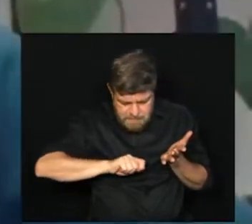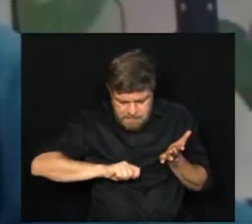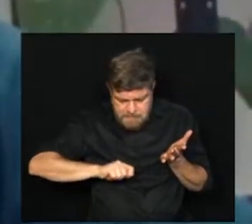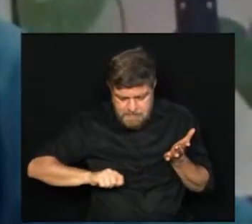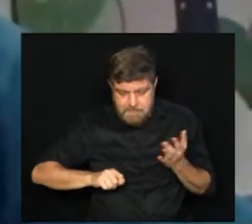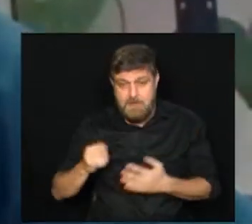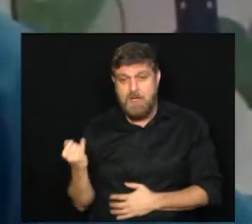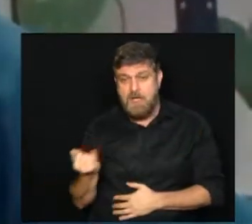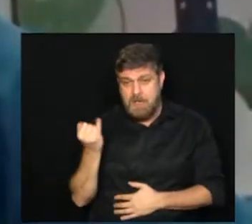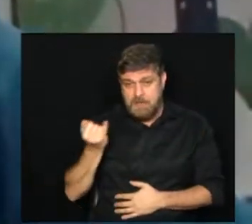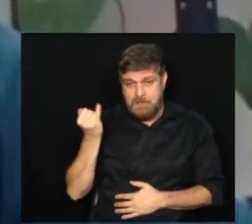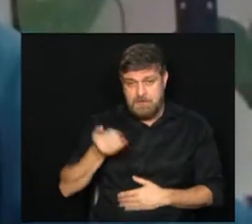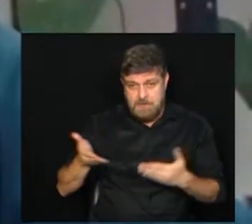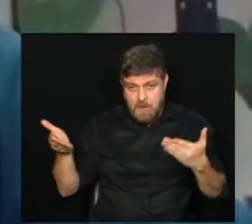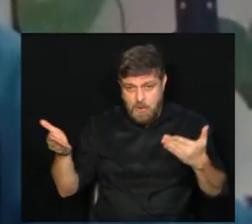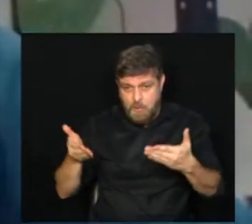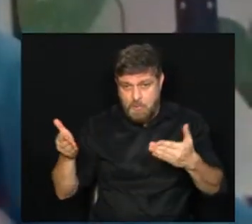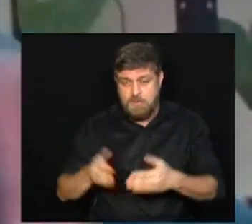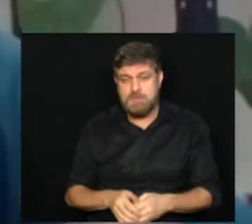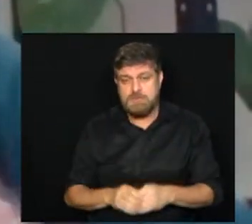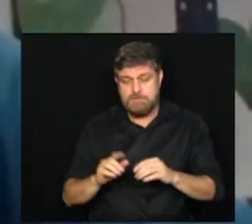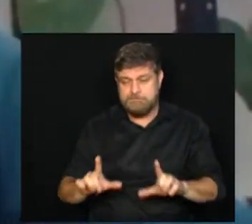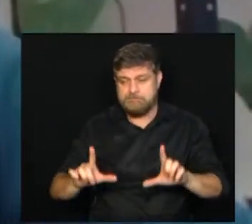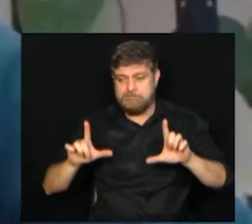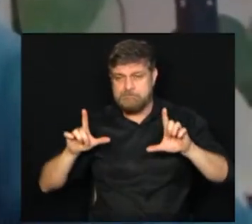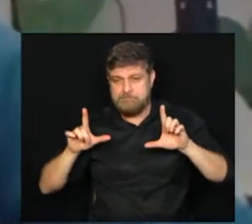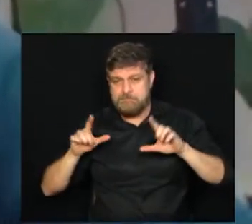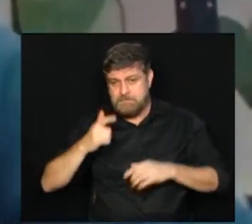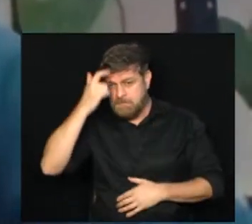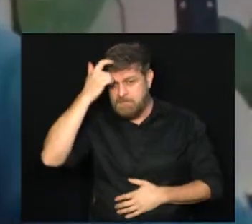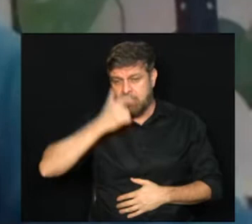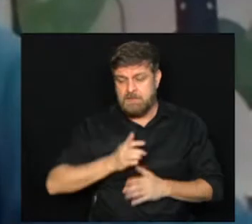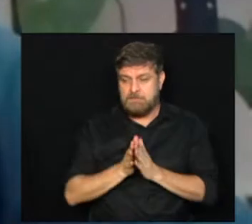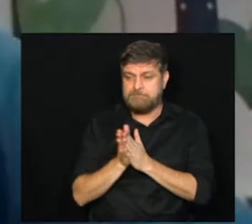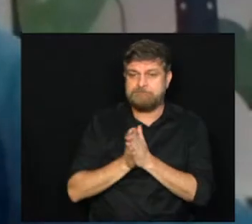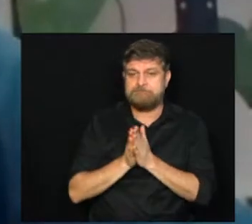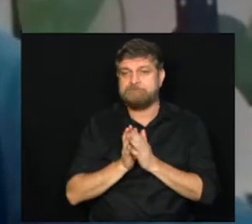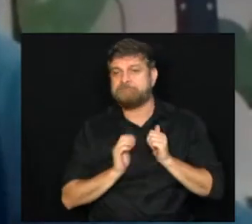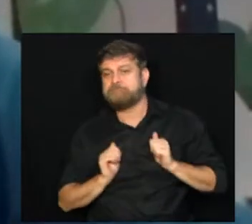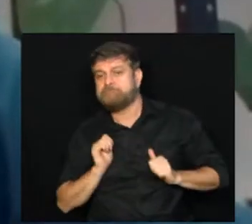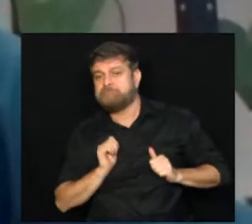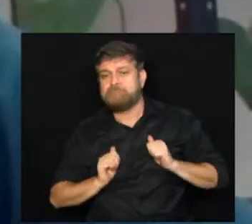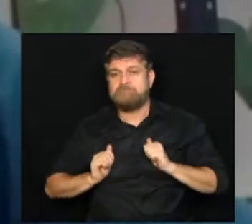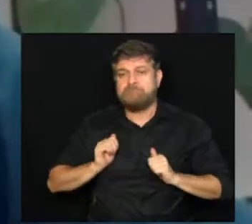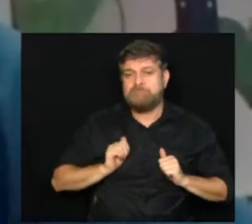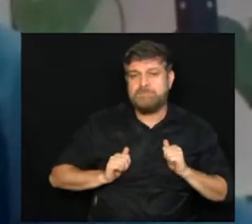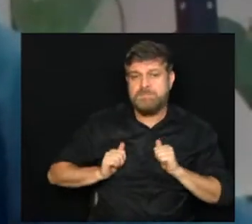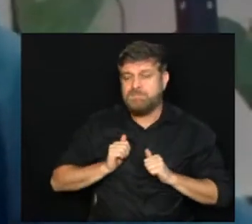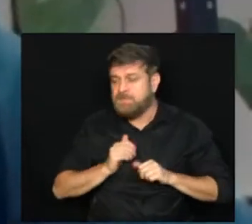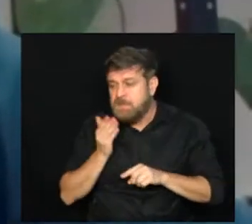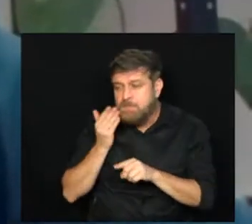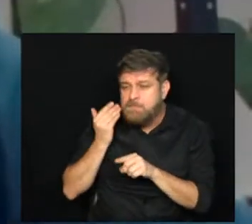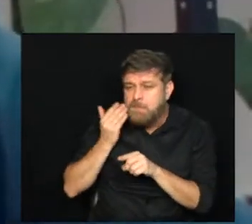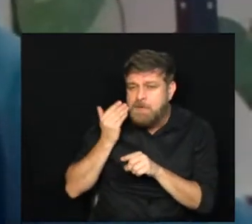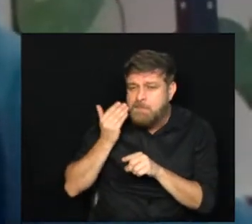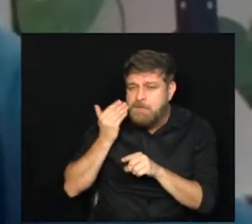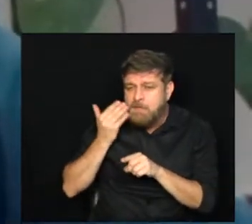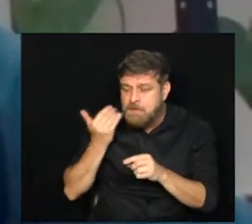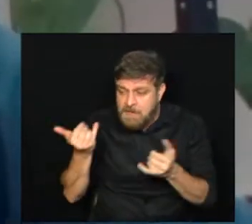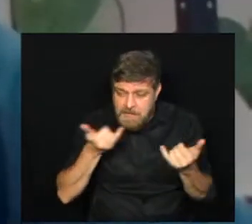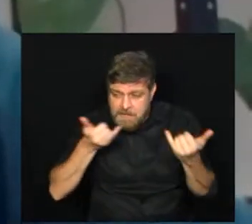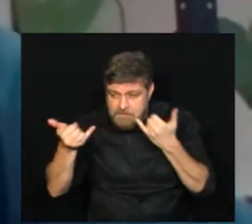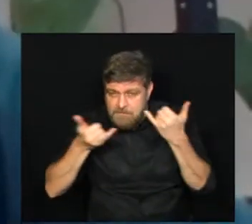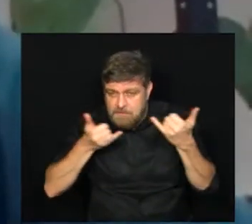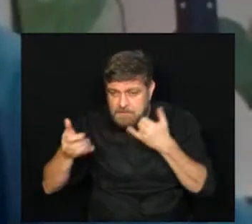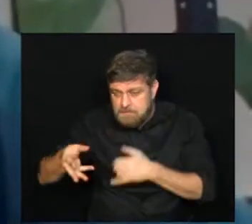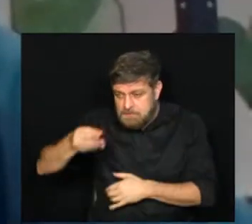que eles estejam aqui conosco hoje. Eu estou numa expectativa aqui de poder ouvir essas informações aí